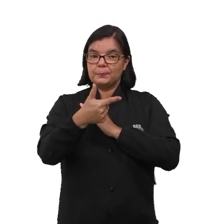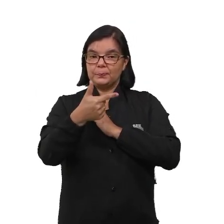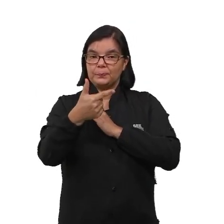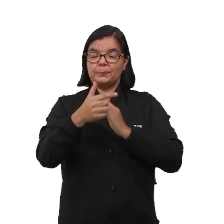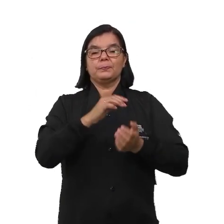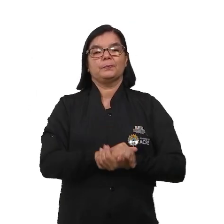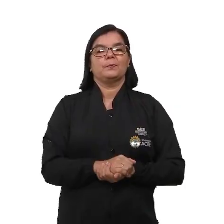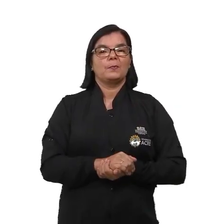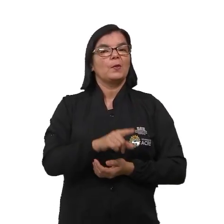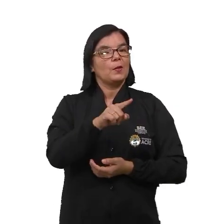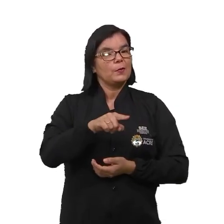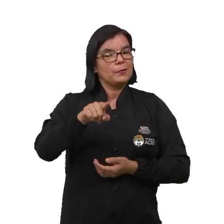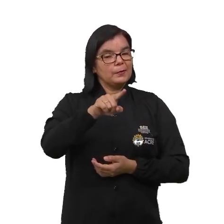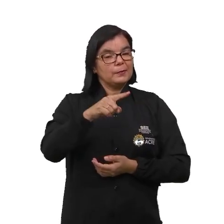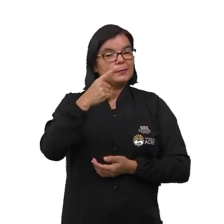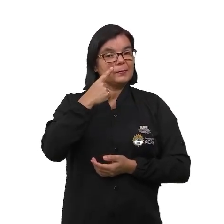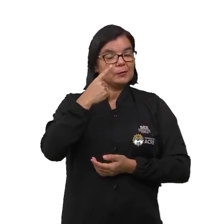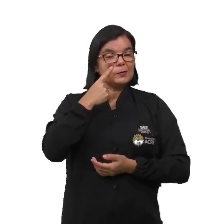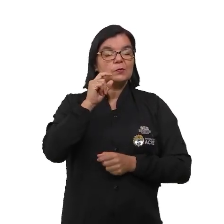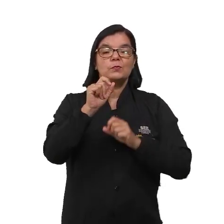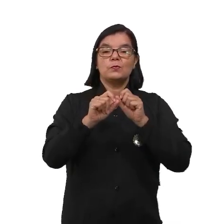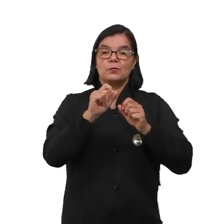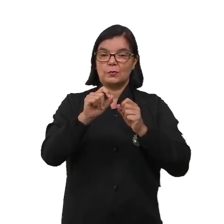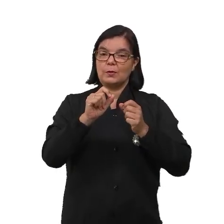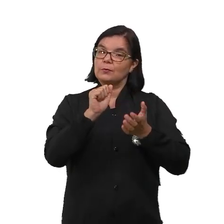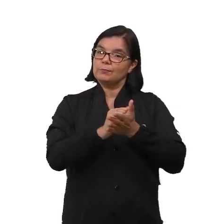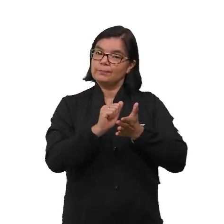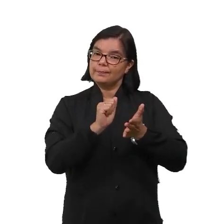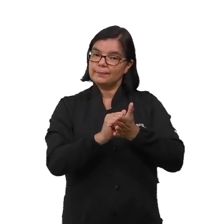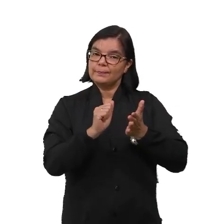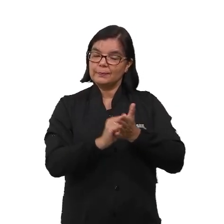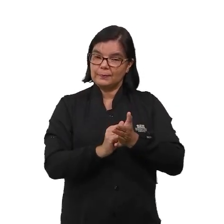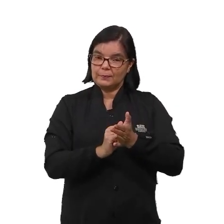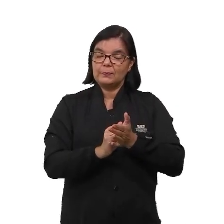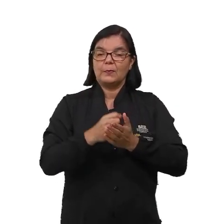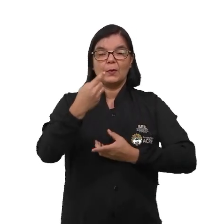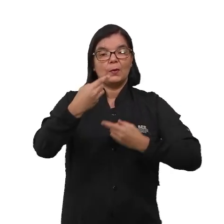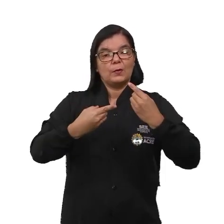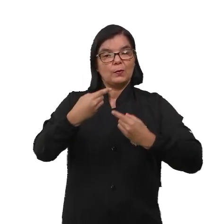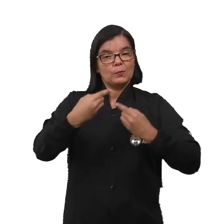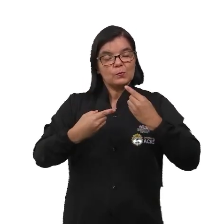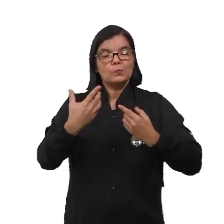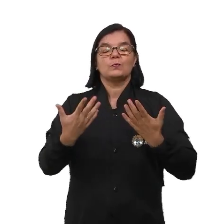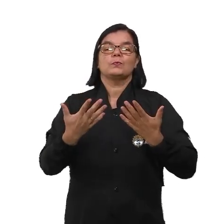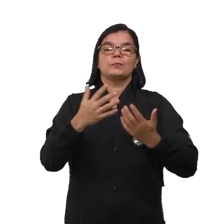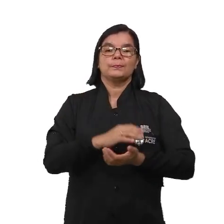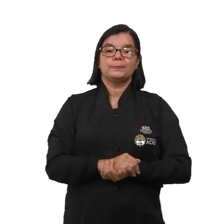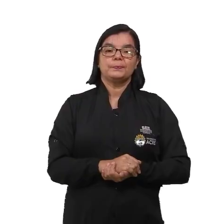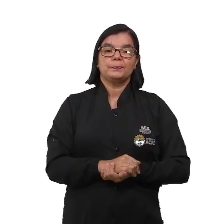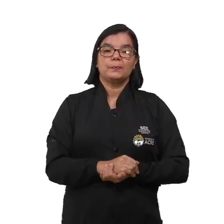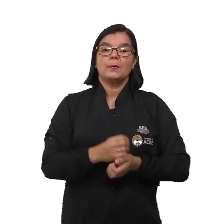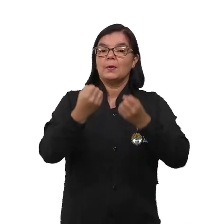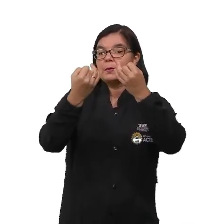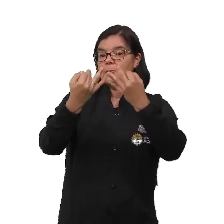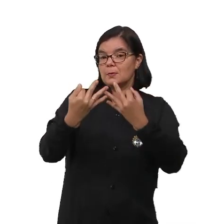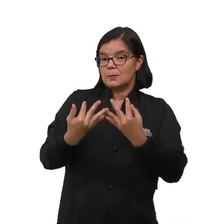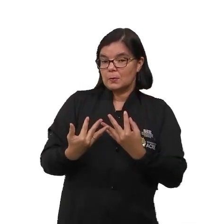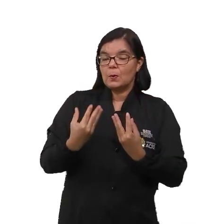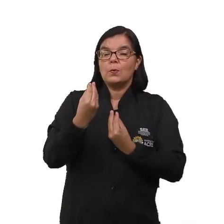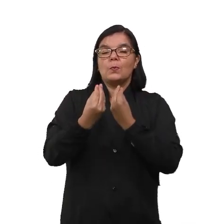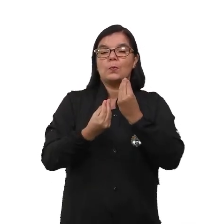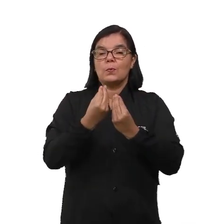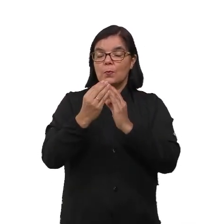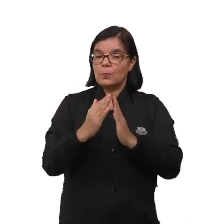questão. Agora nós temos aqui uma questão dissertativa, discursiva. Explique como